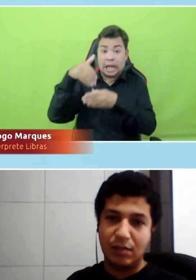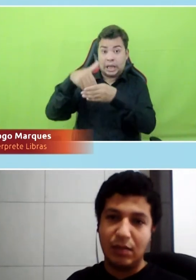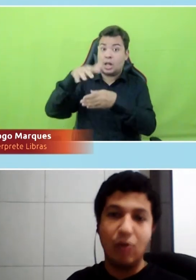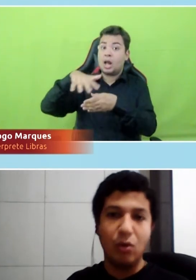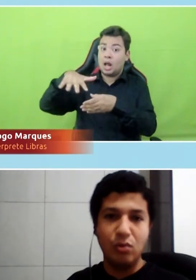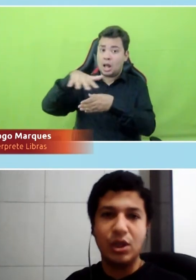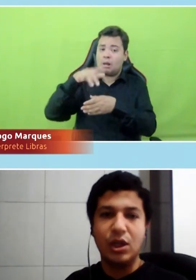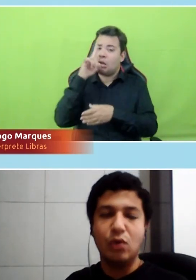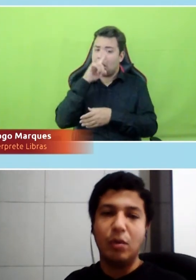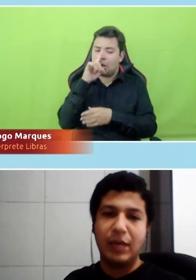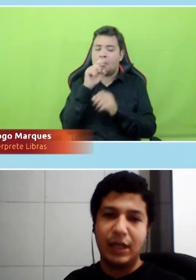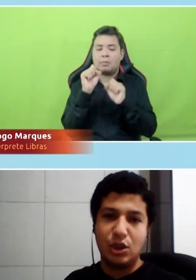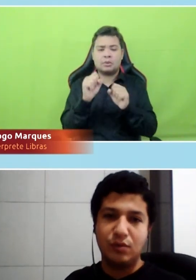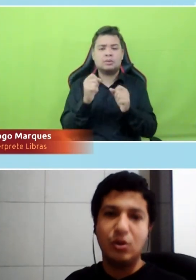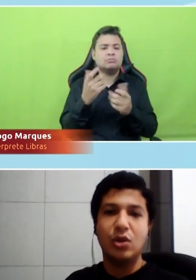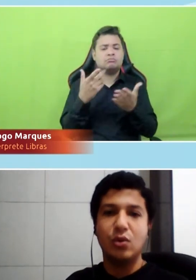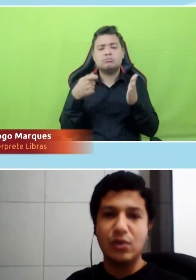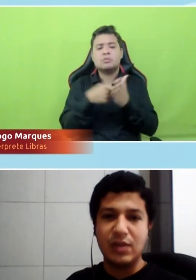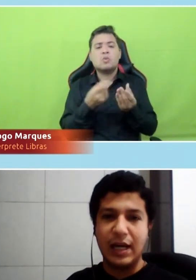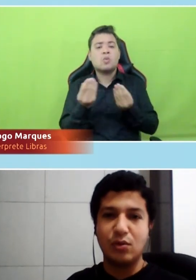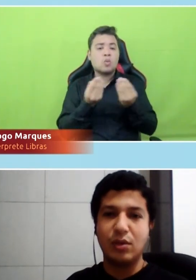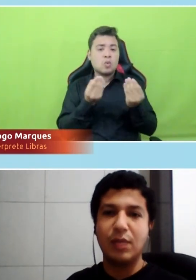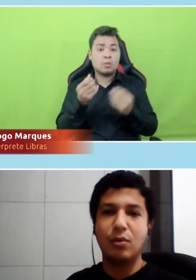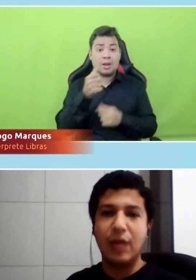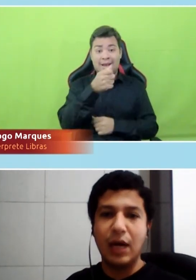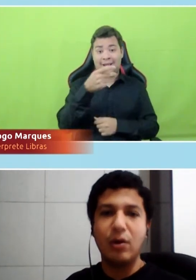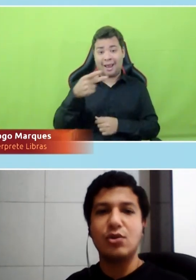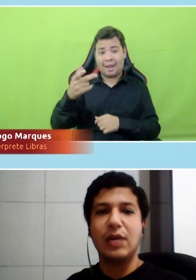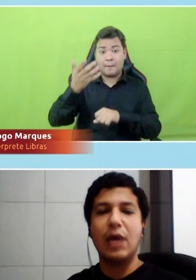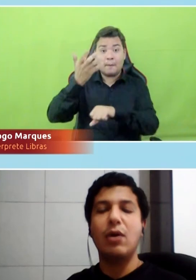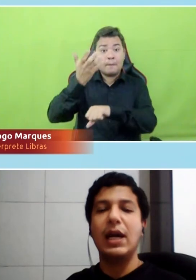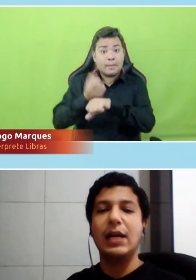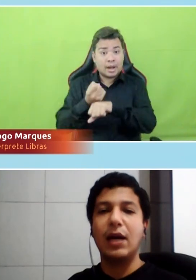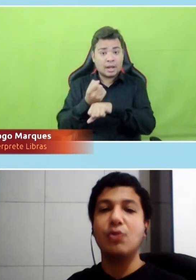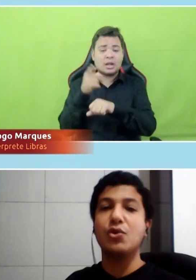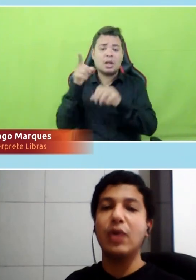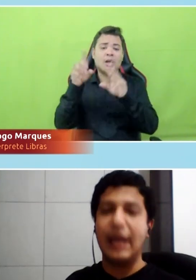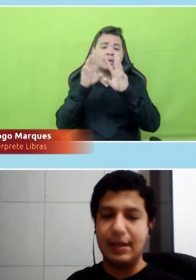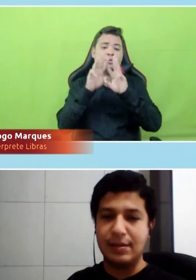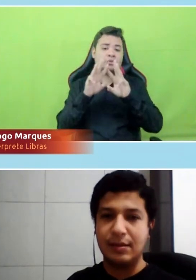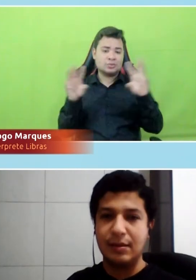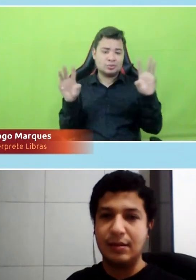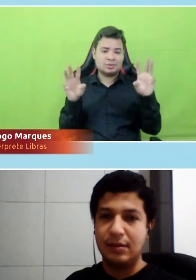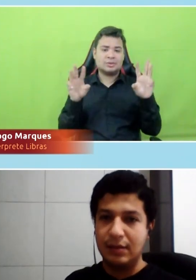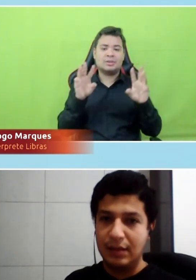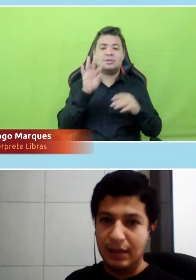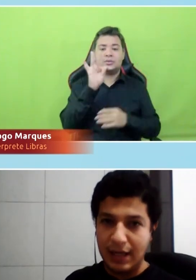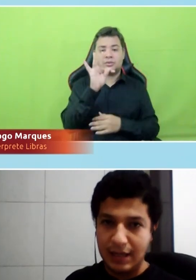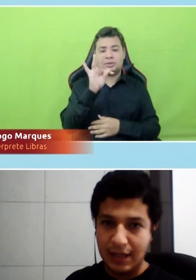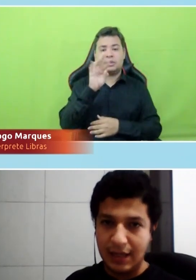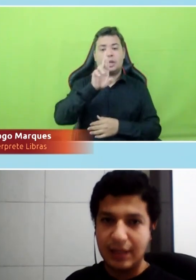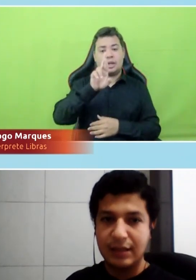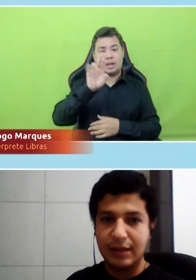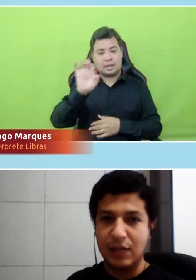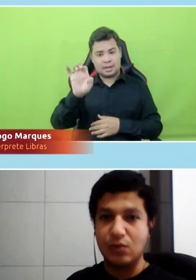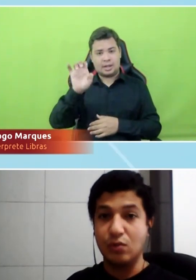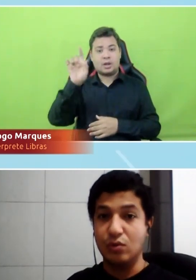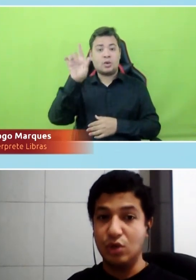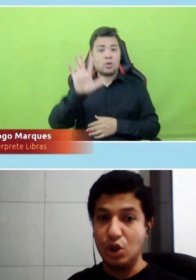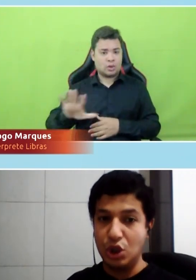o download do aplicativo no site do Tribunal Regional Eleitoral de Goiás,